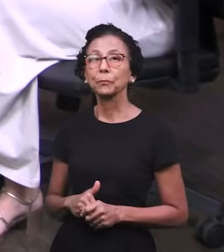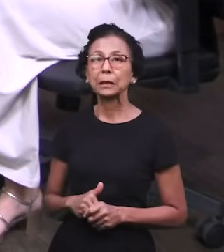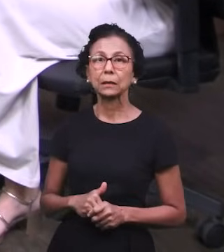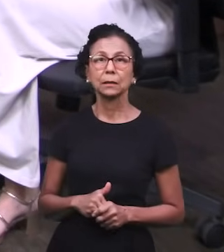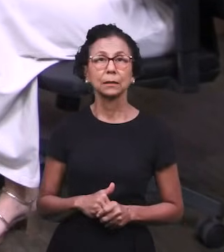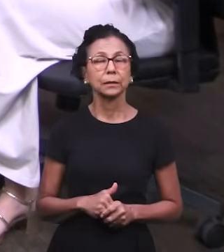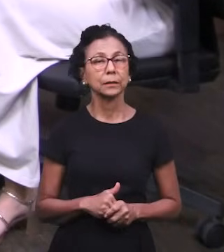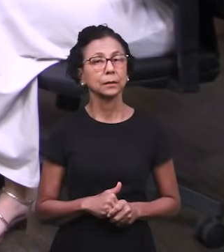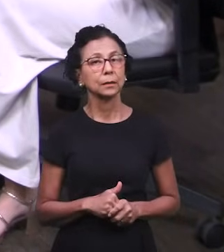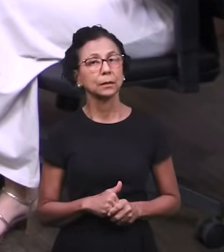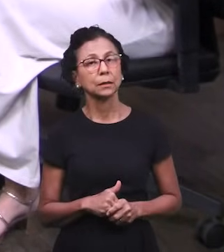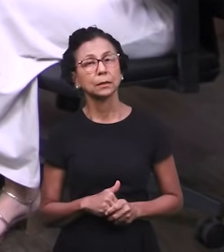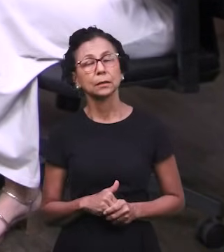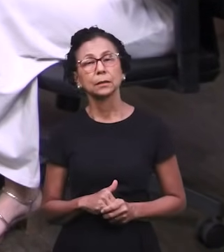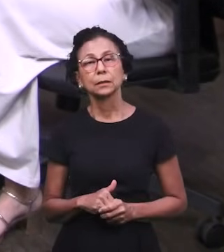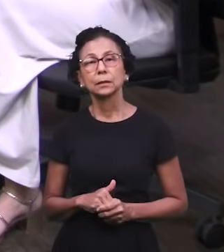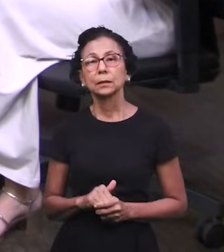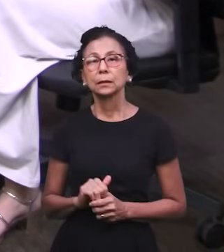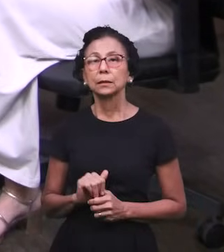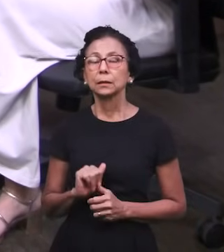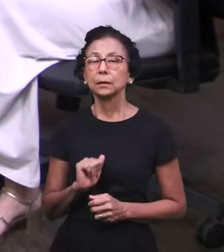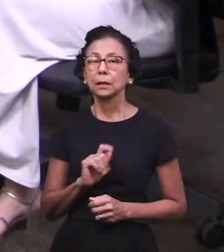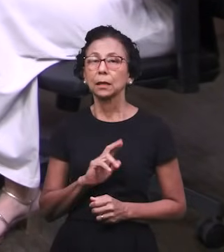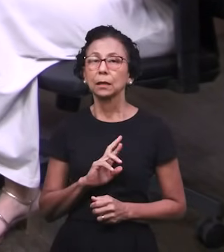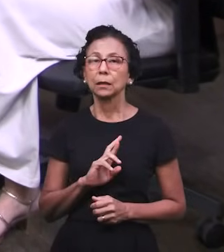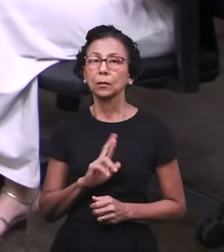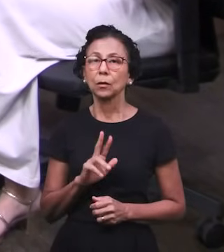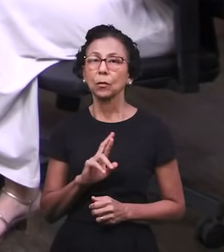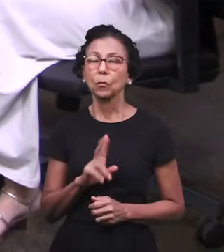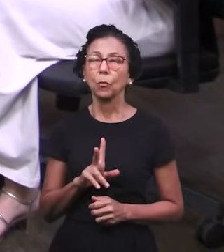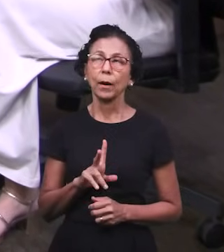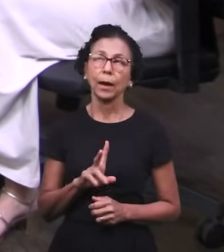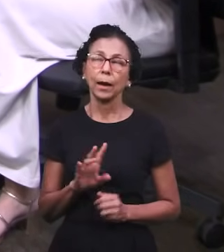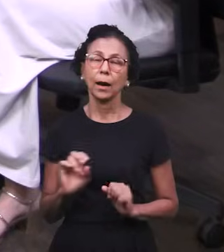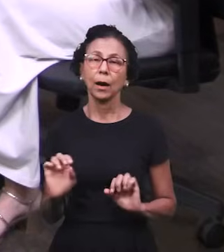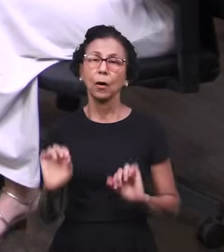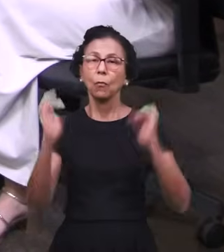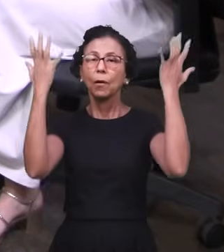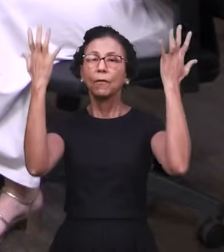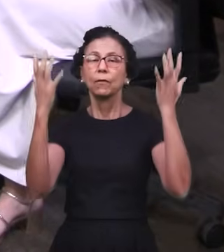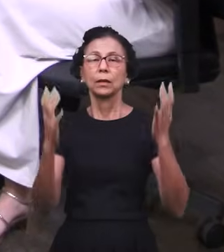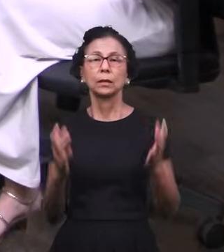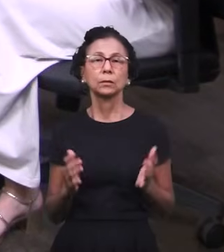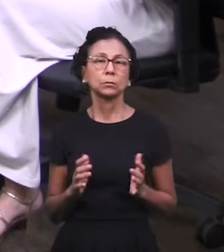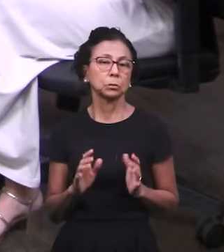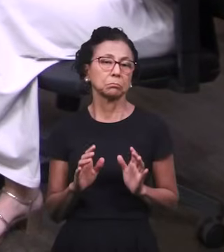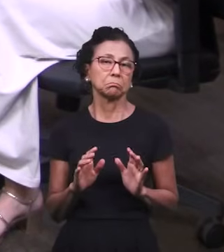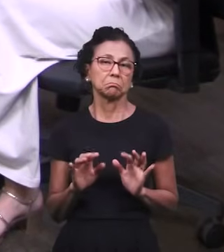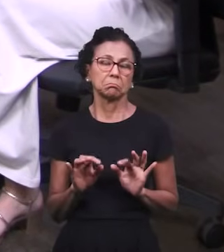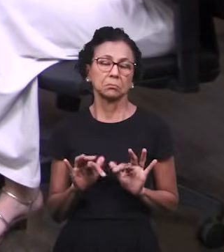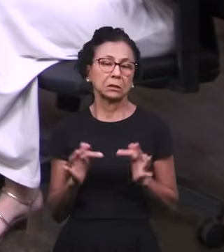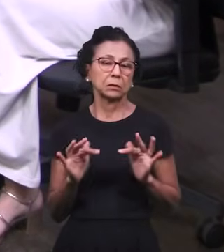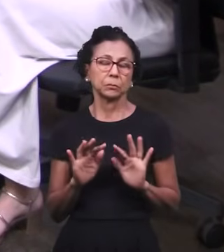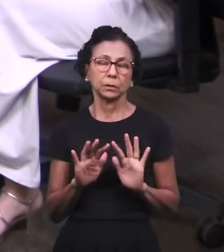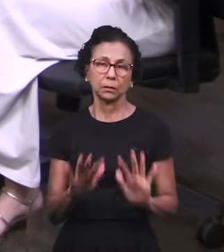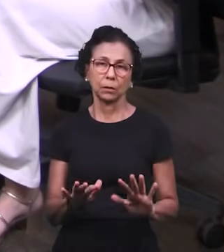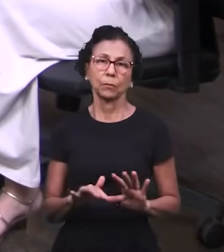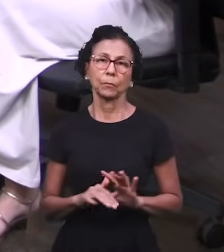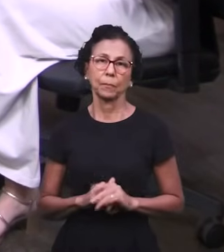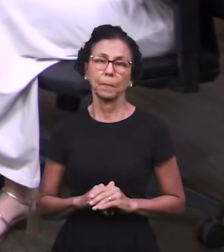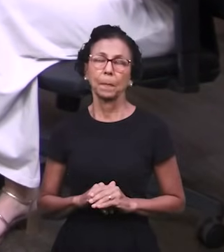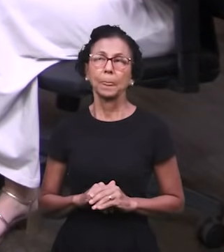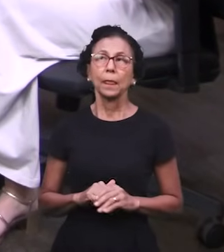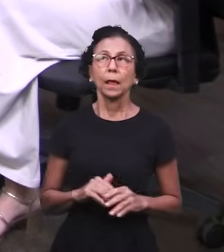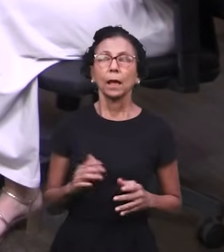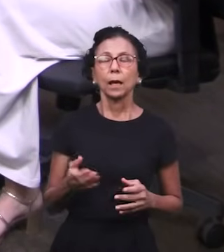o Natal não foi um acontecimento isolado há aproximadamente 2000 anos.